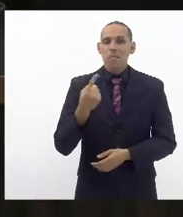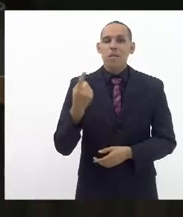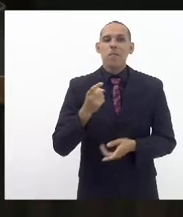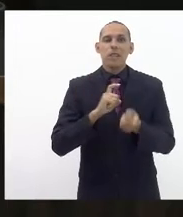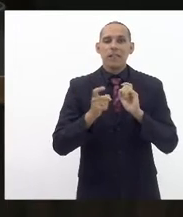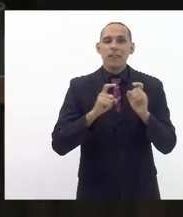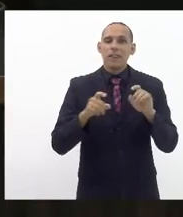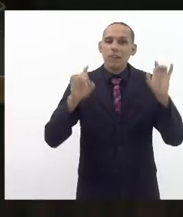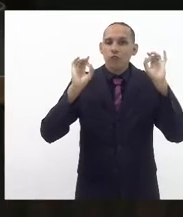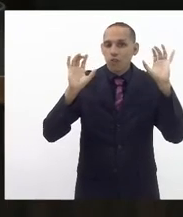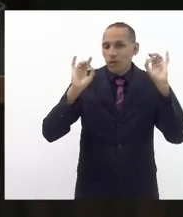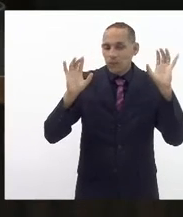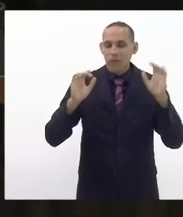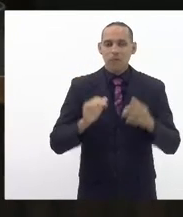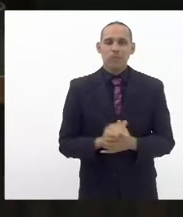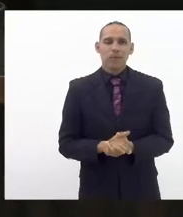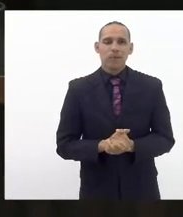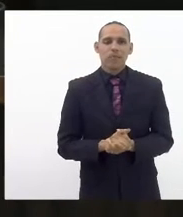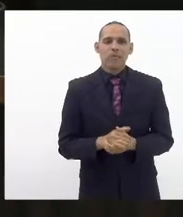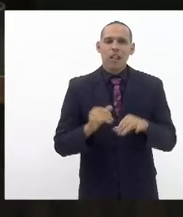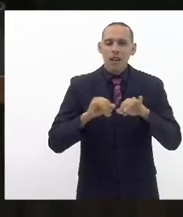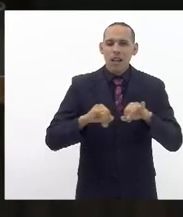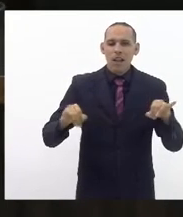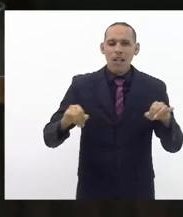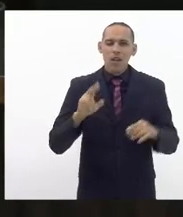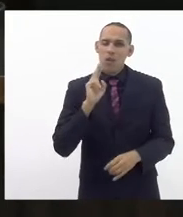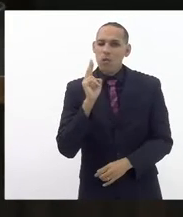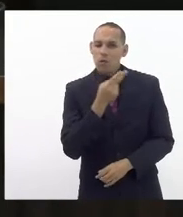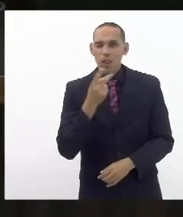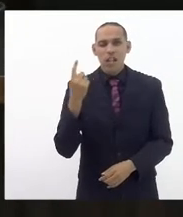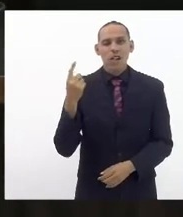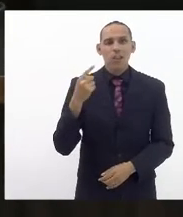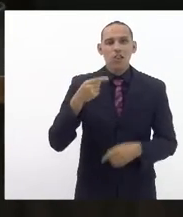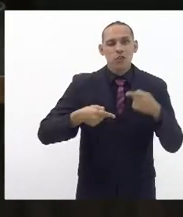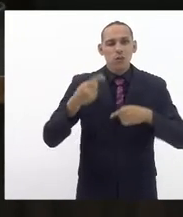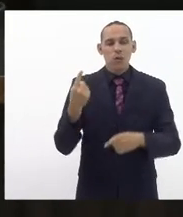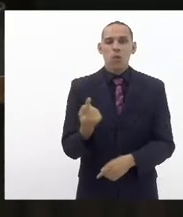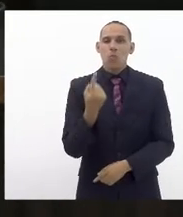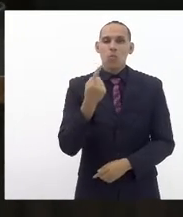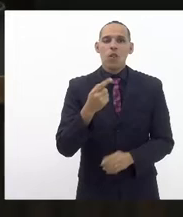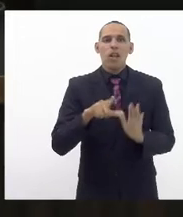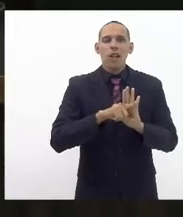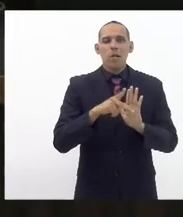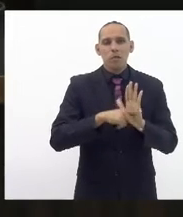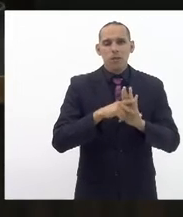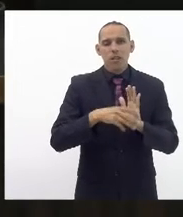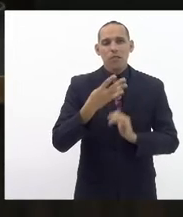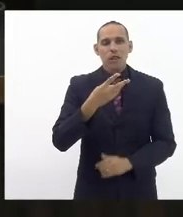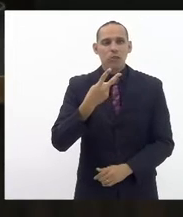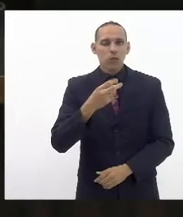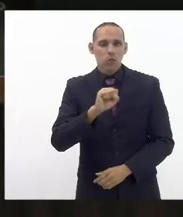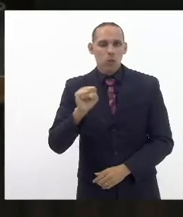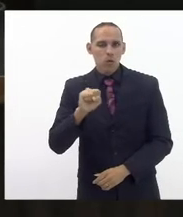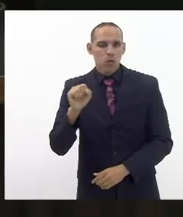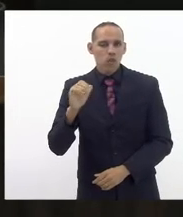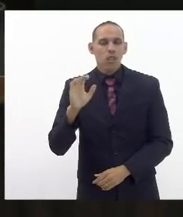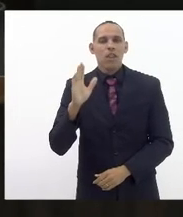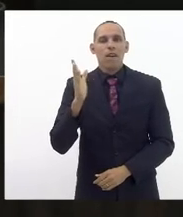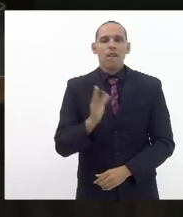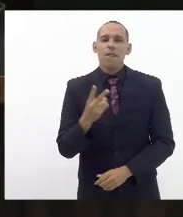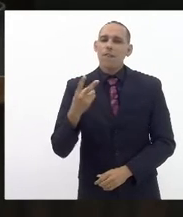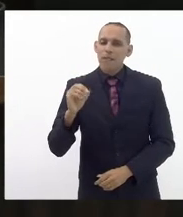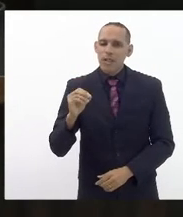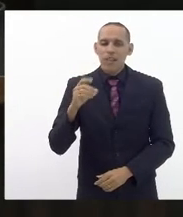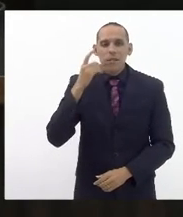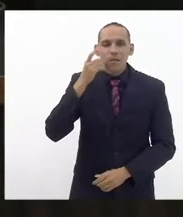extraordinária do dia. Anuncio em regime de urgência em discussão única, projeto de lei número 4288/2020, autoria do deputado